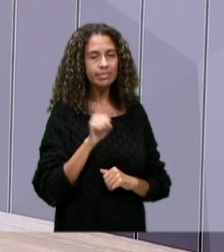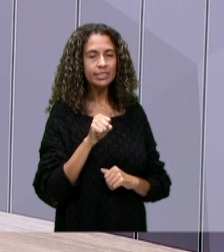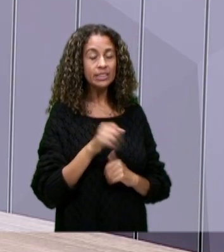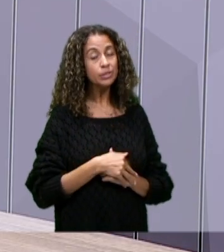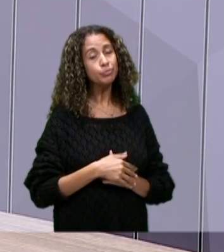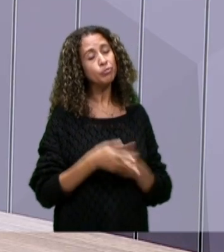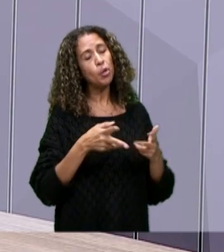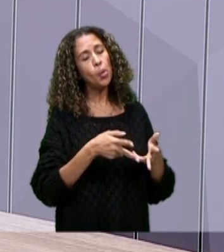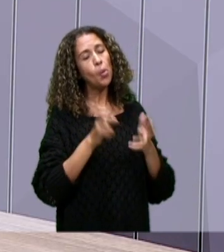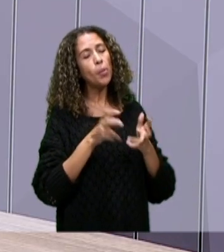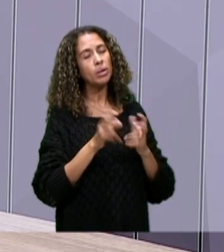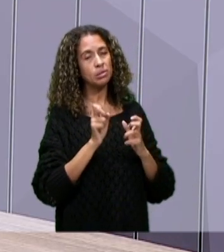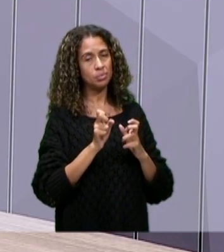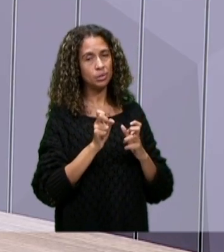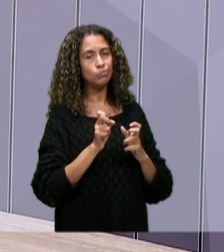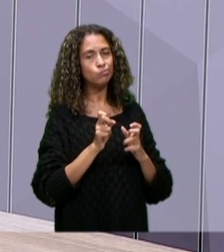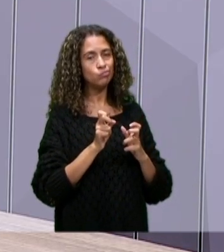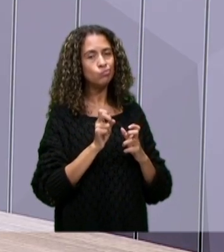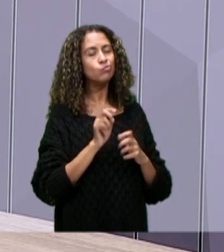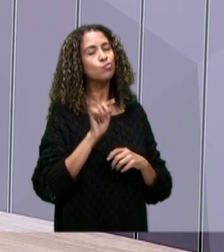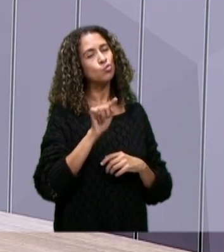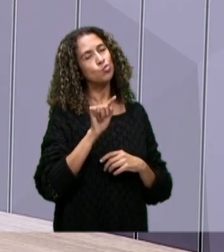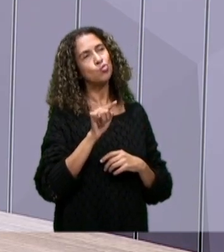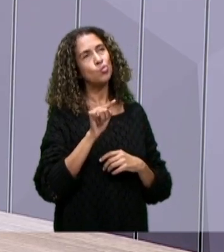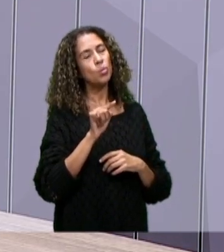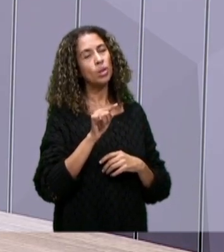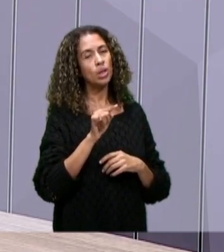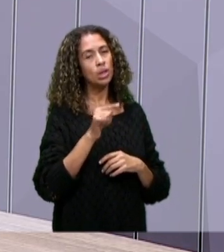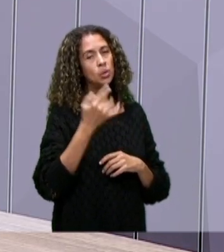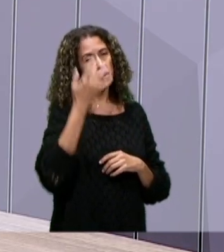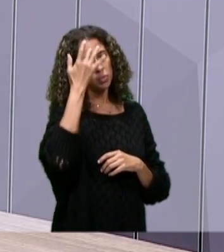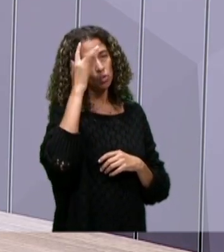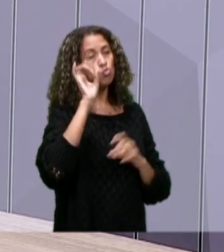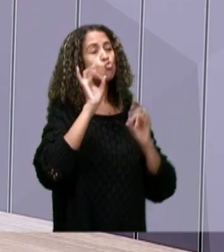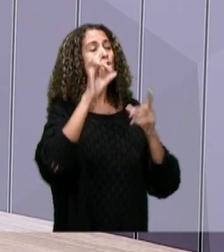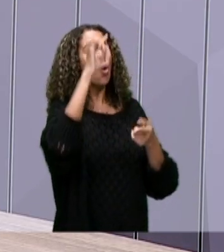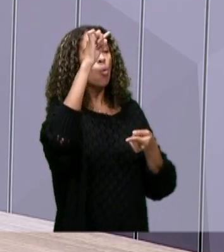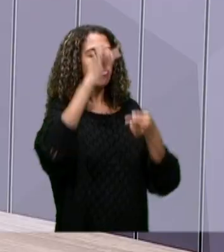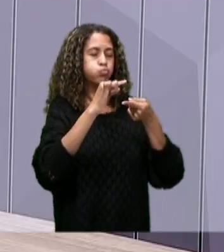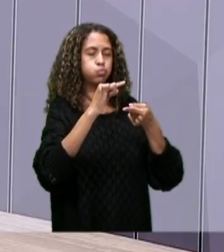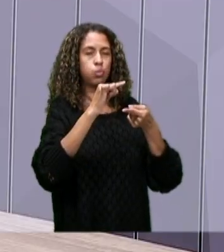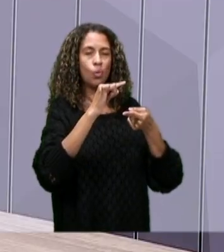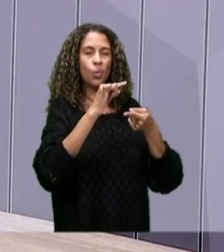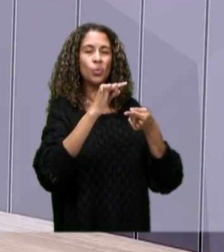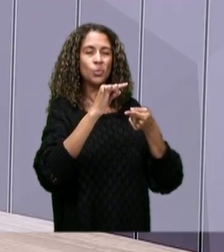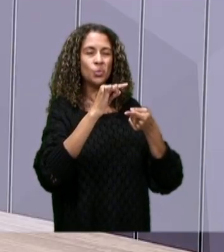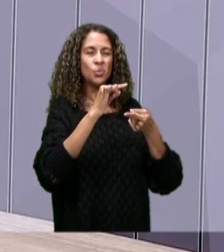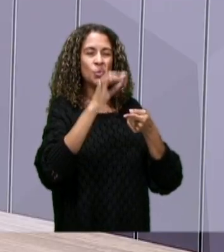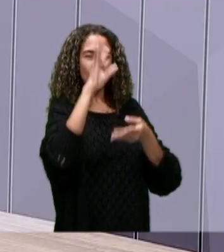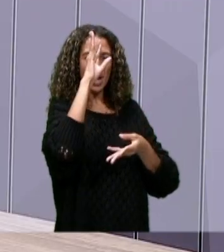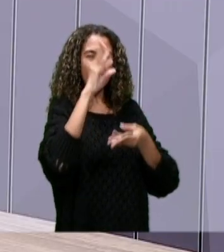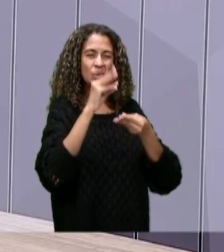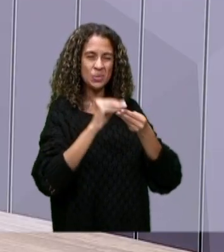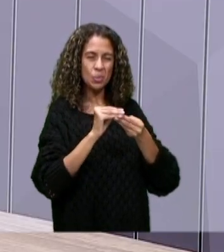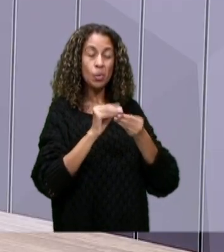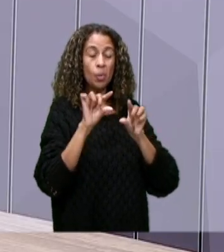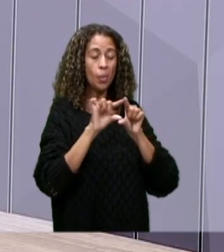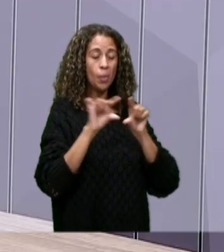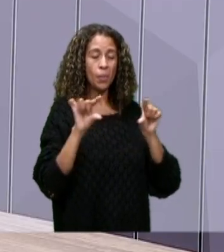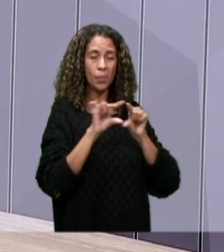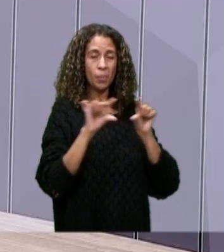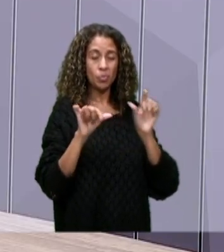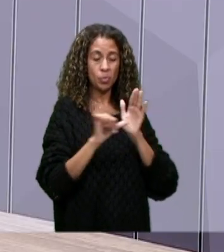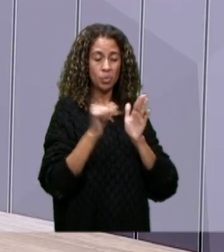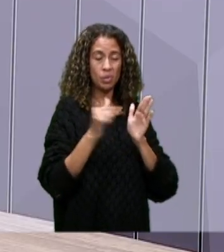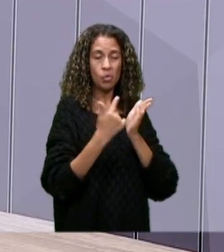notei do que já... eu só li esse trechinho, que é o trecho introdutório, é o primeiro parágrafo